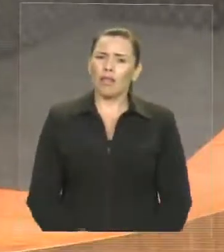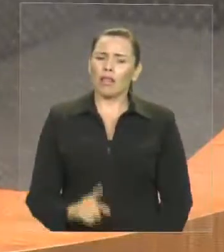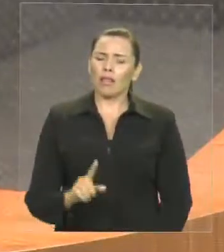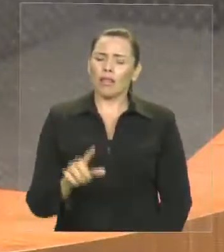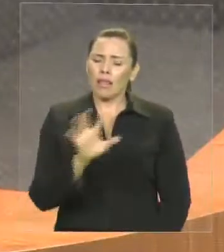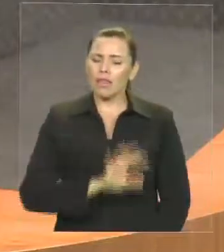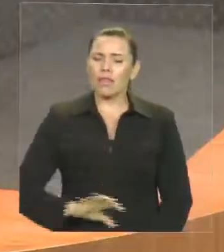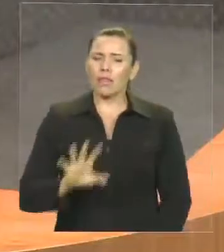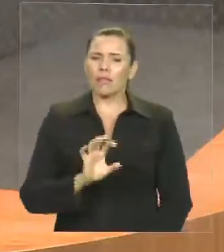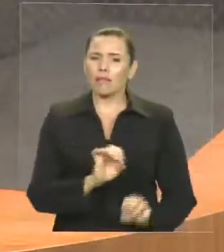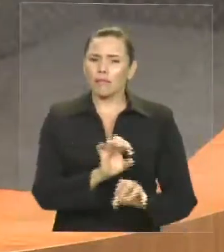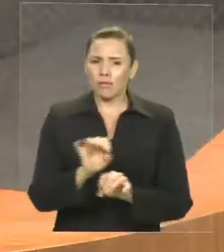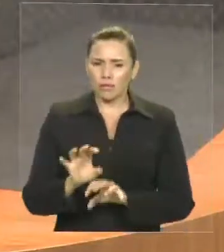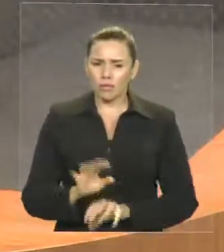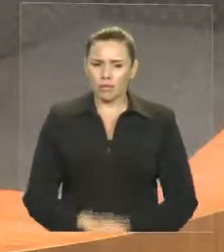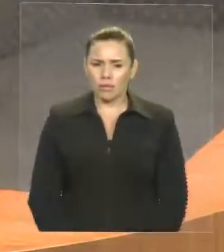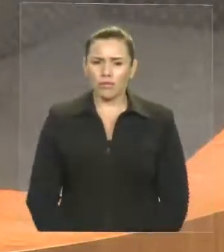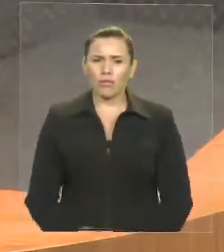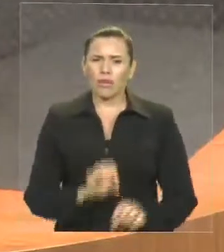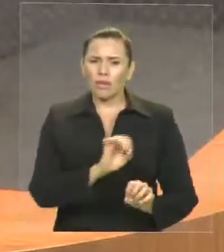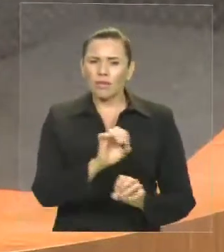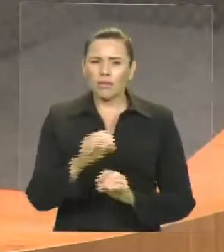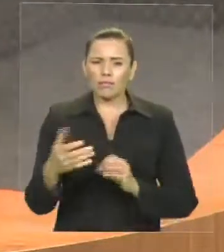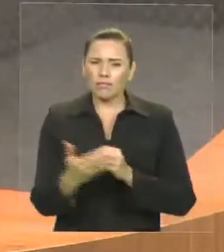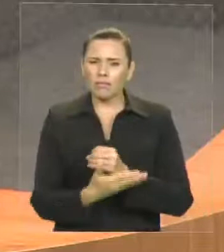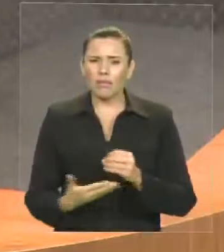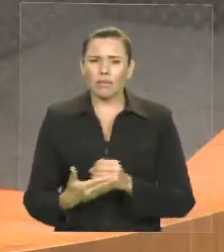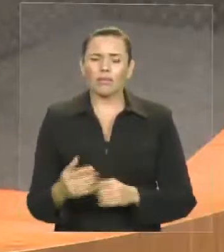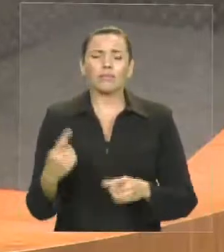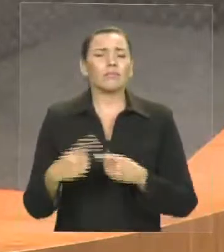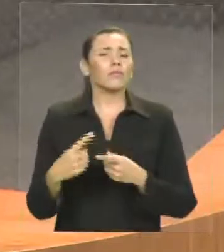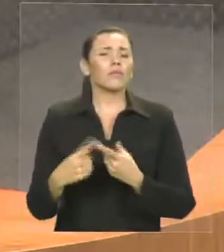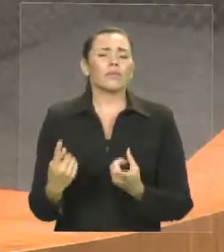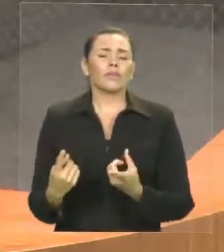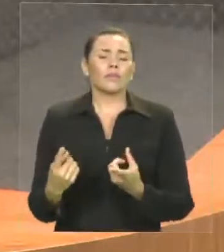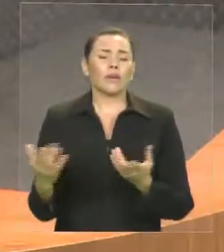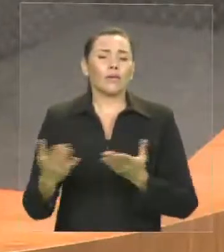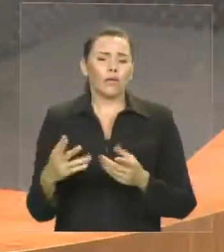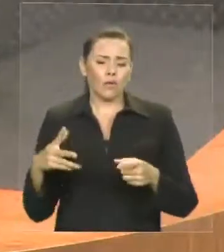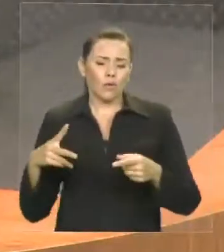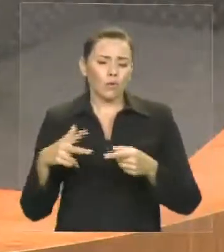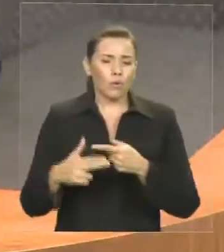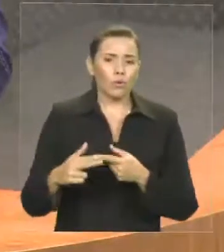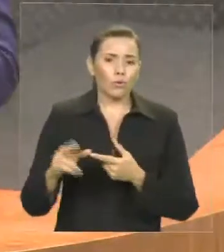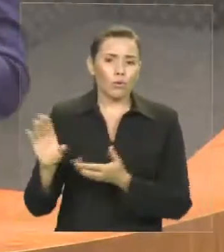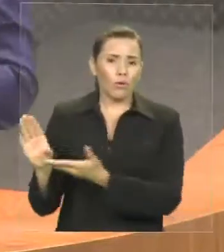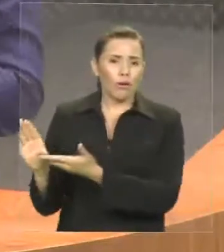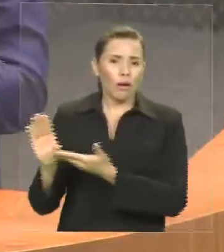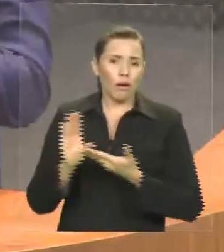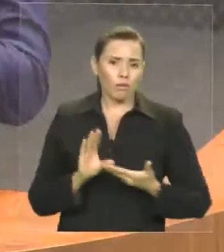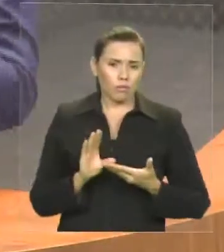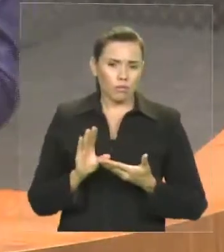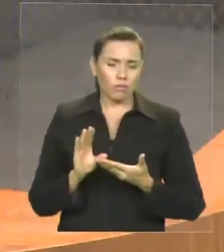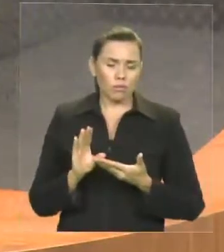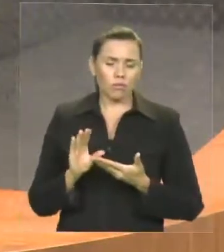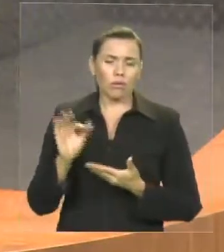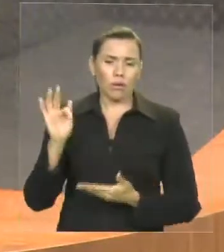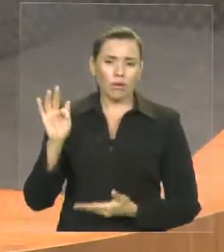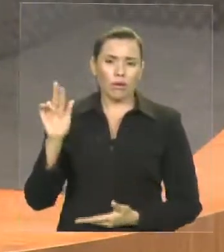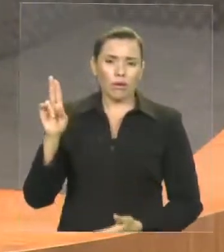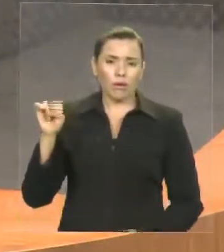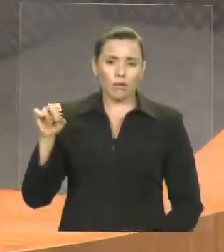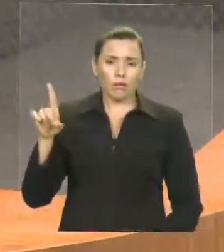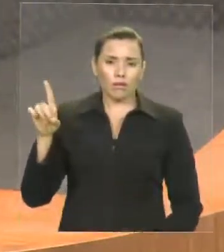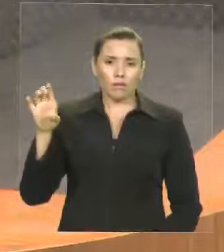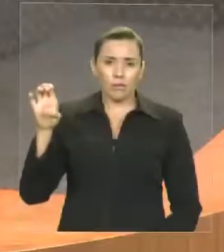básica, ou seja, com esse corte de repasses, o governo federal ele vai afetar exatamente